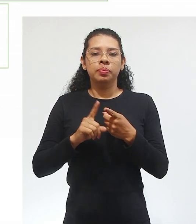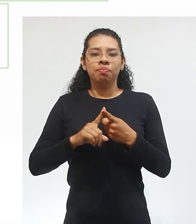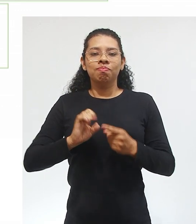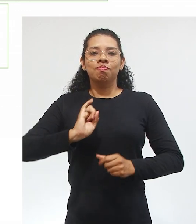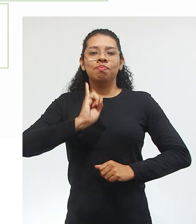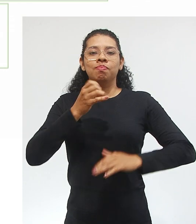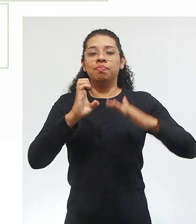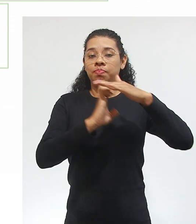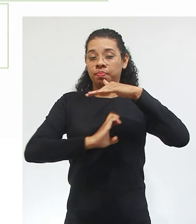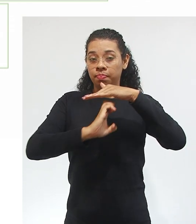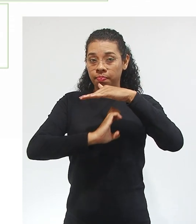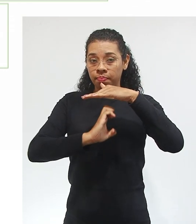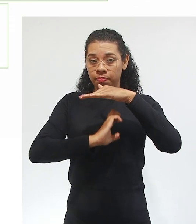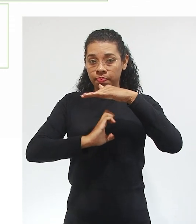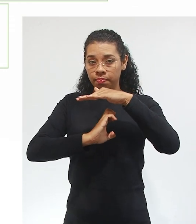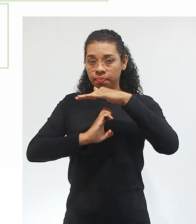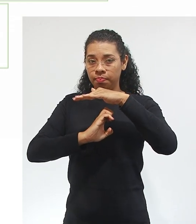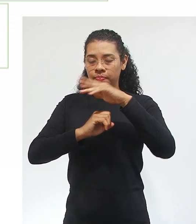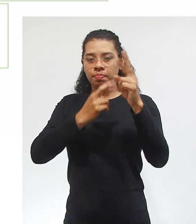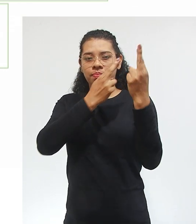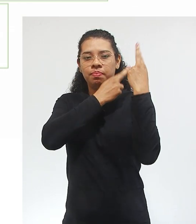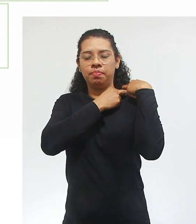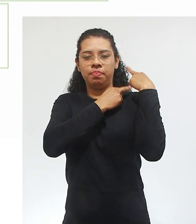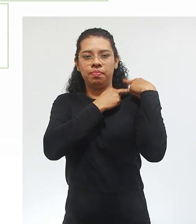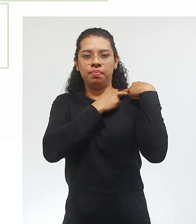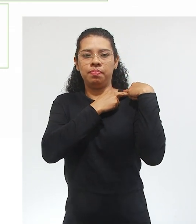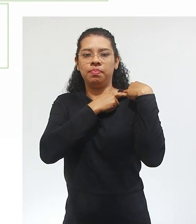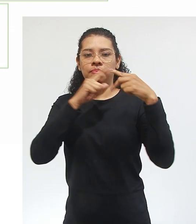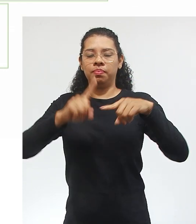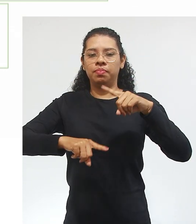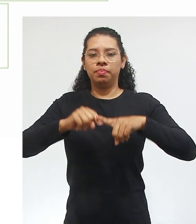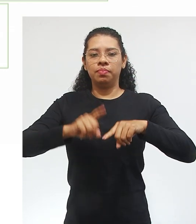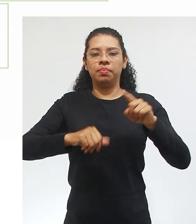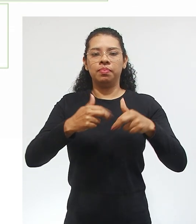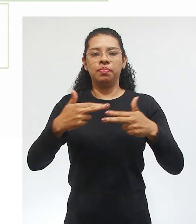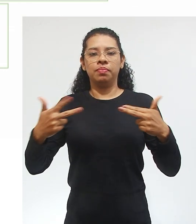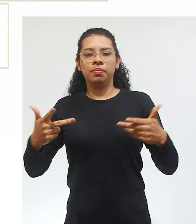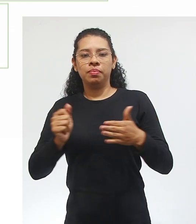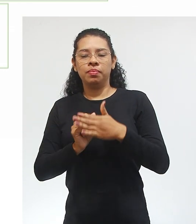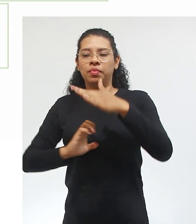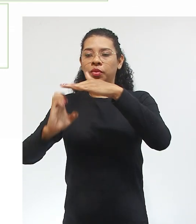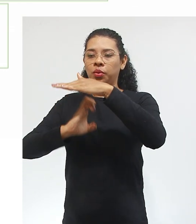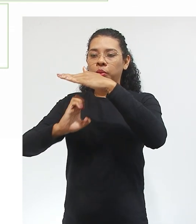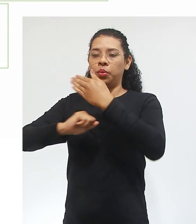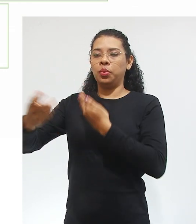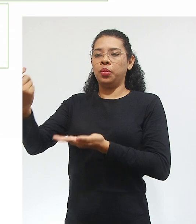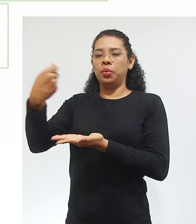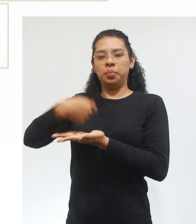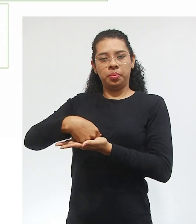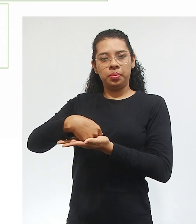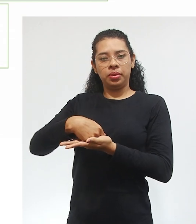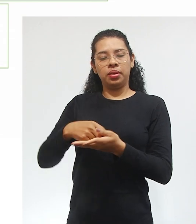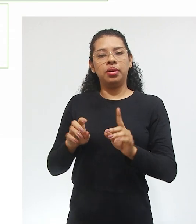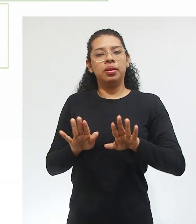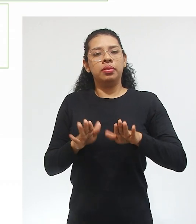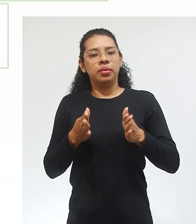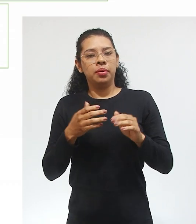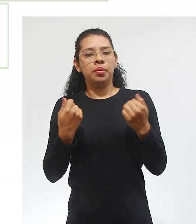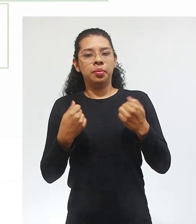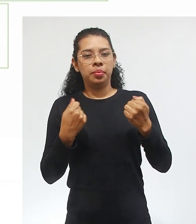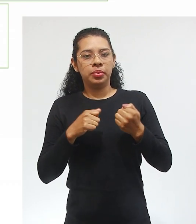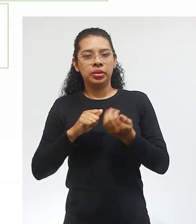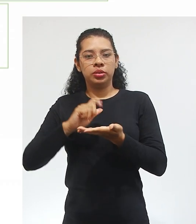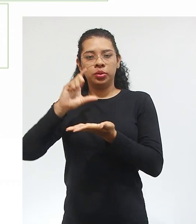Se fosse aqui fornecedor, a mesma coisa, né? Como está de mercadoria, você iria lançar aqui o fornecedor. Então, débito